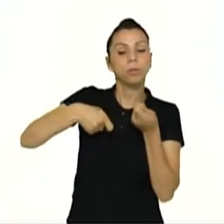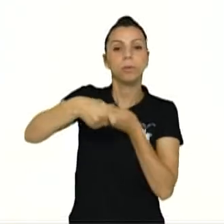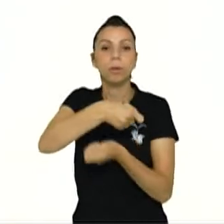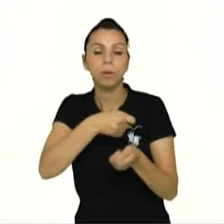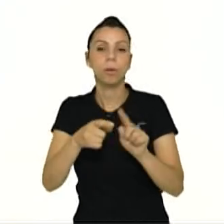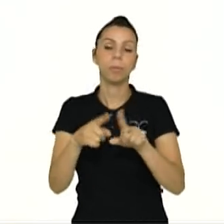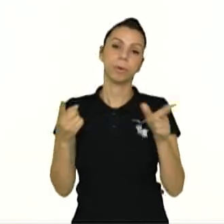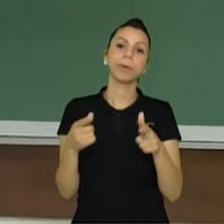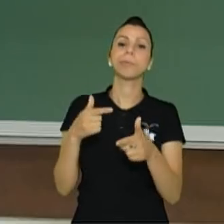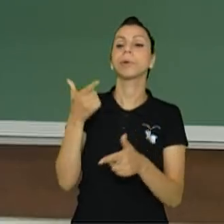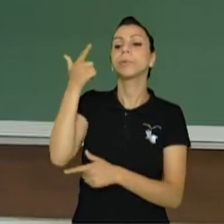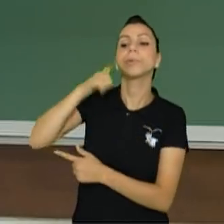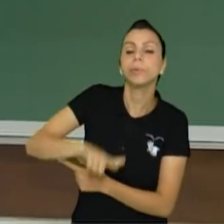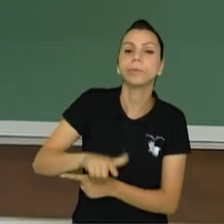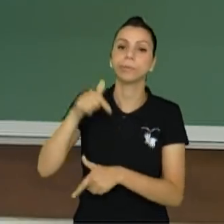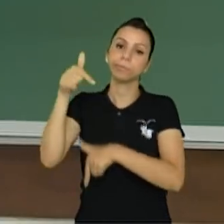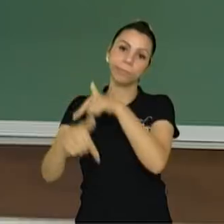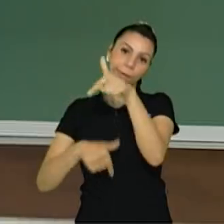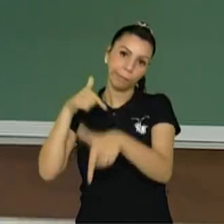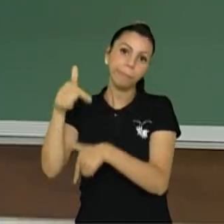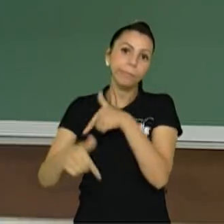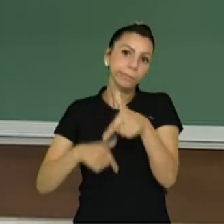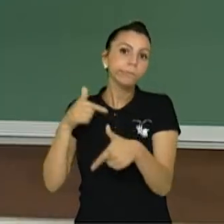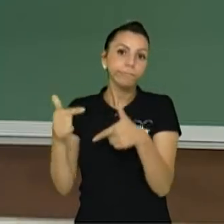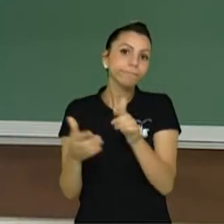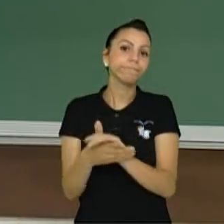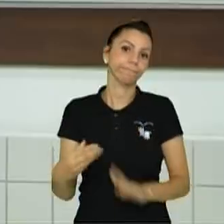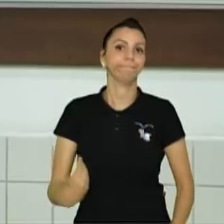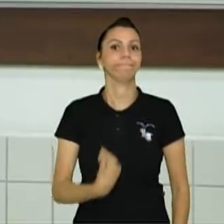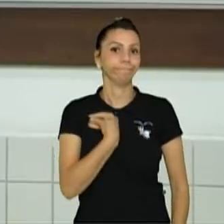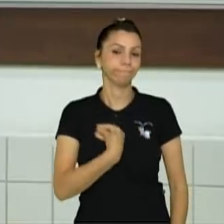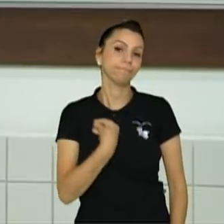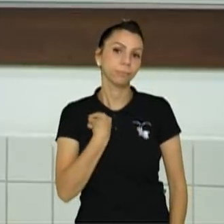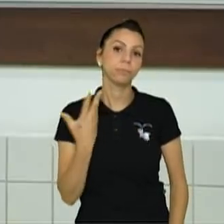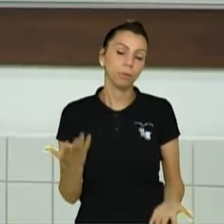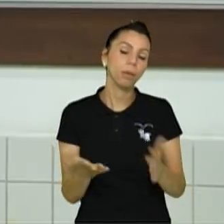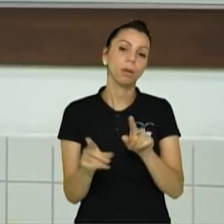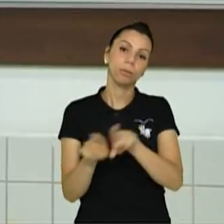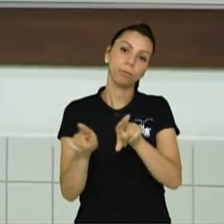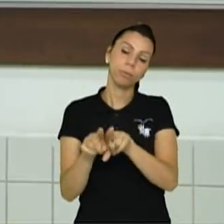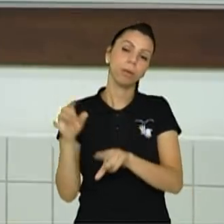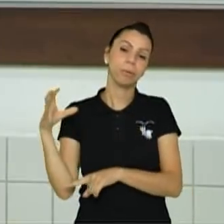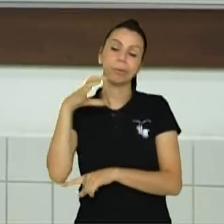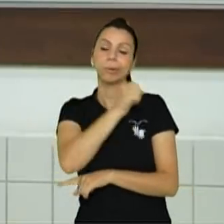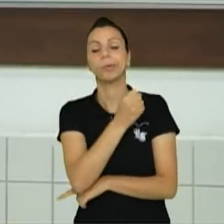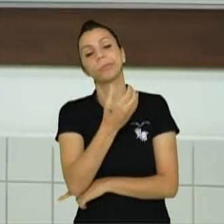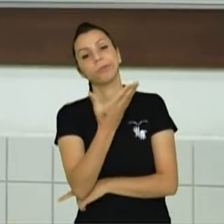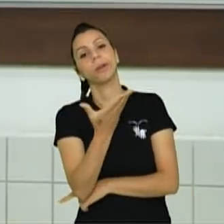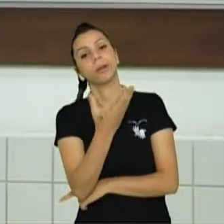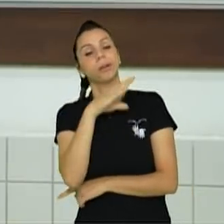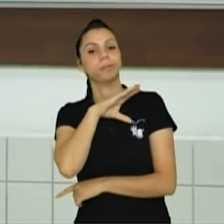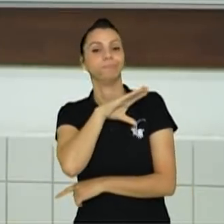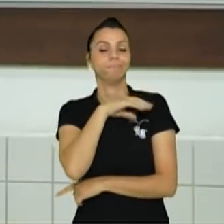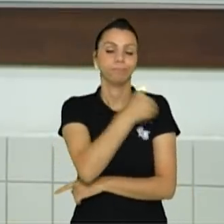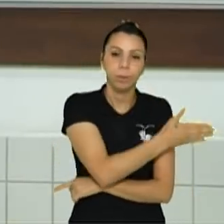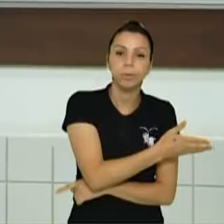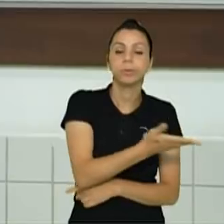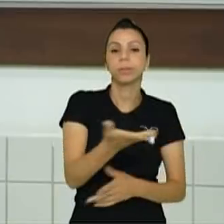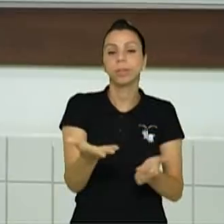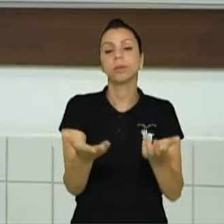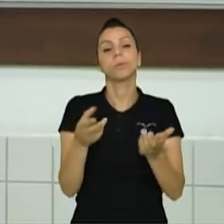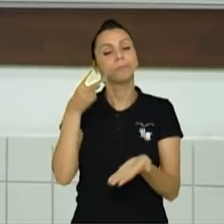vezes para conseguir um trabalho, um emprego, elas existiam. E lógico, a discriminação que infelizmente foi uma herança que